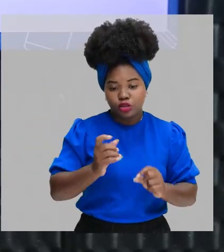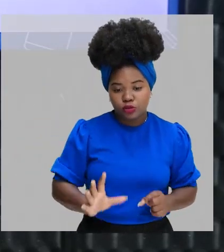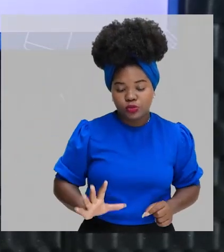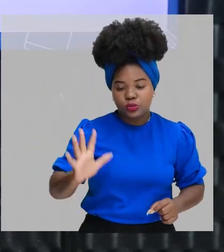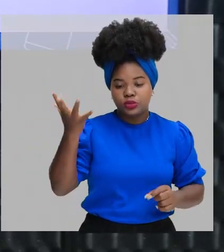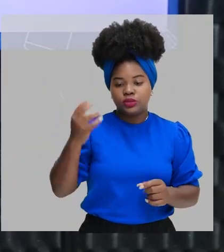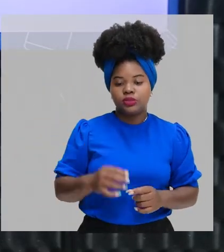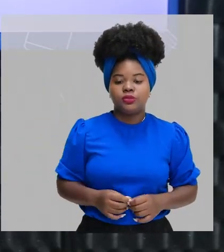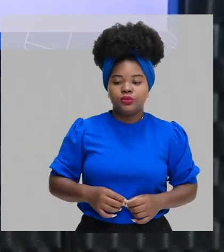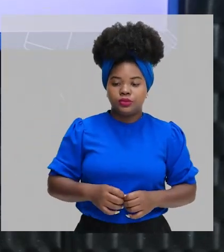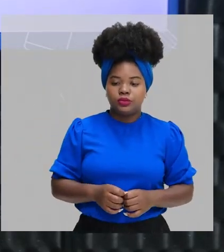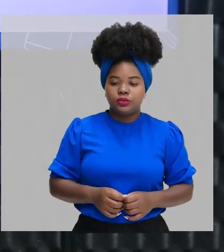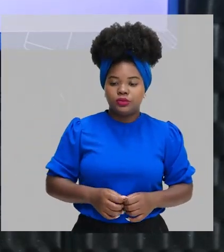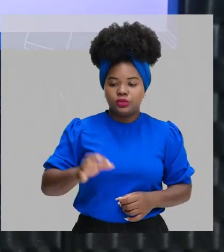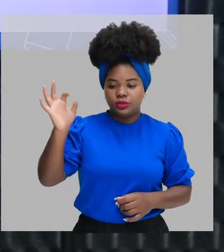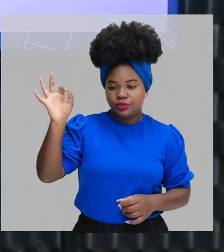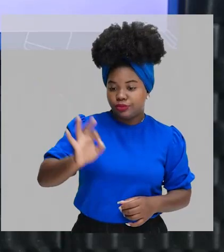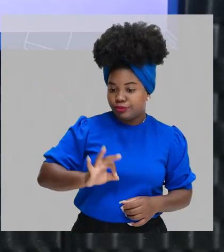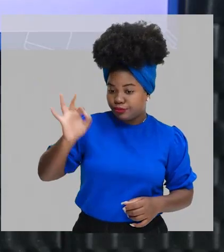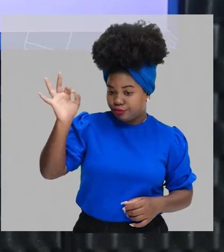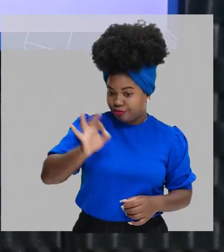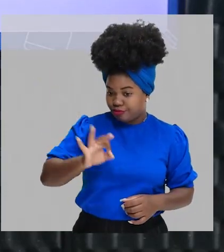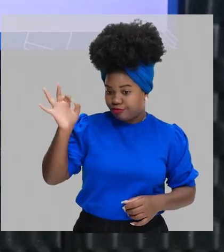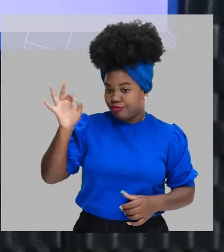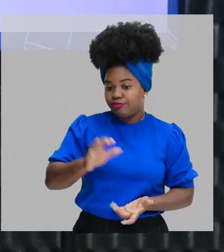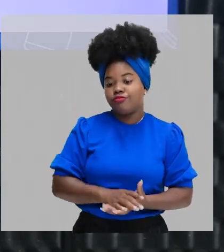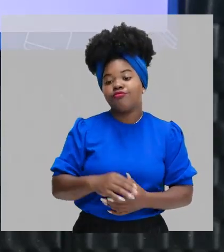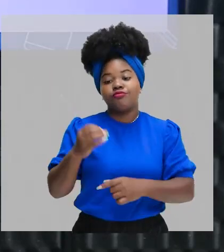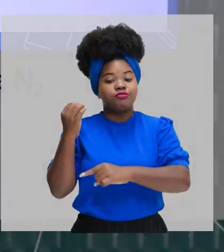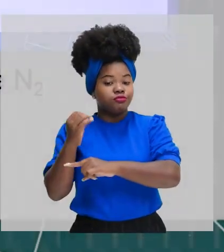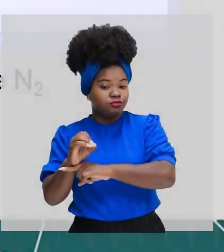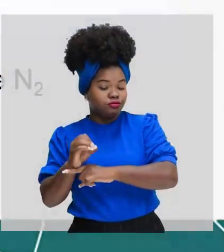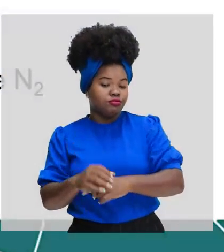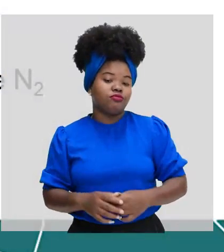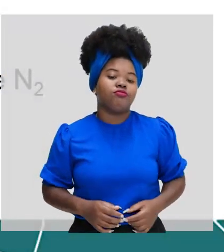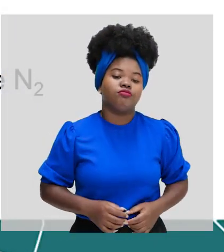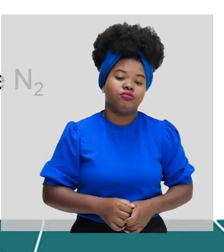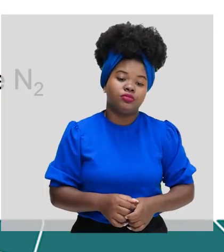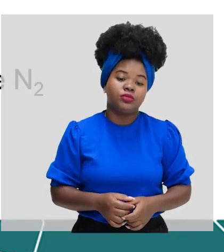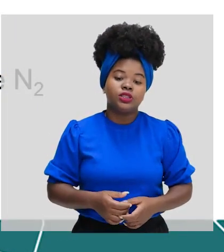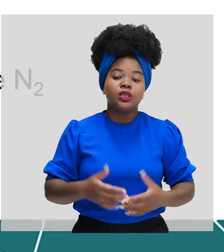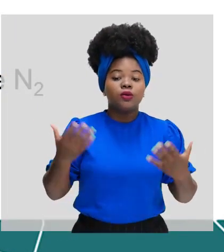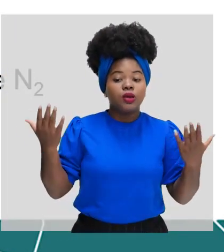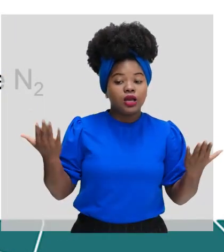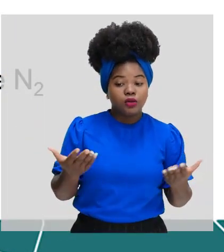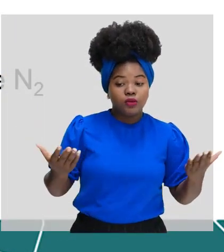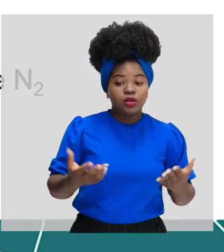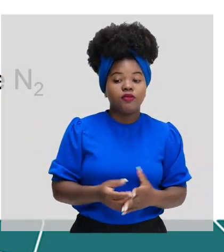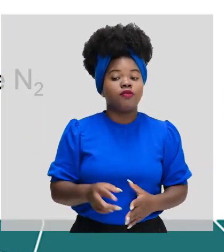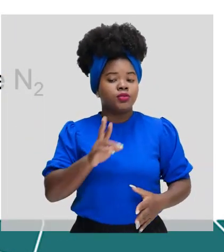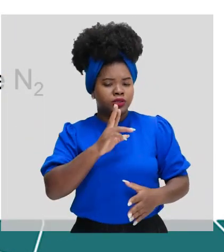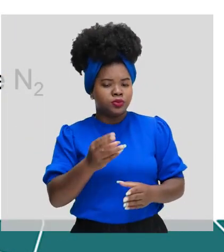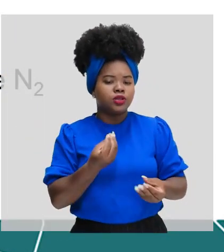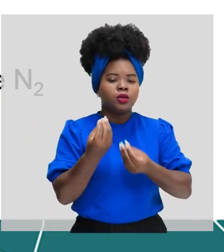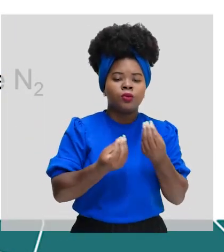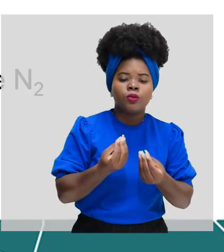consideração a porcentagem do oxigênio. Então vamos à resolução, turminha. Olha